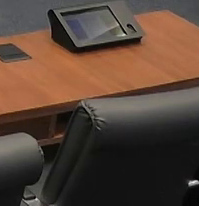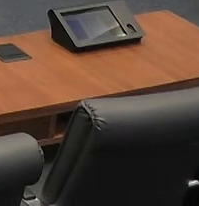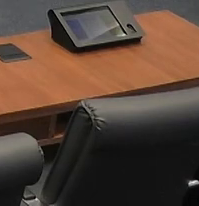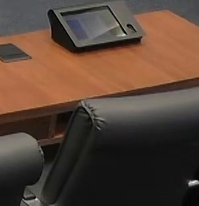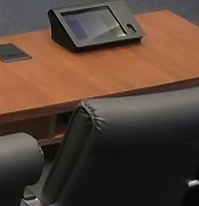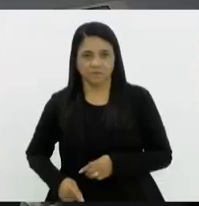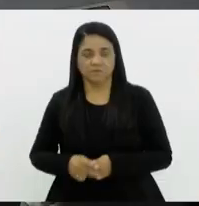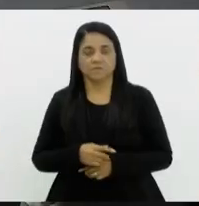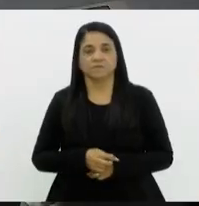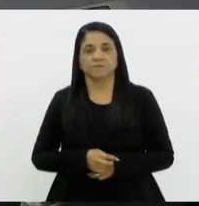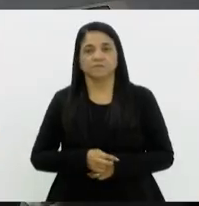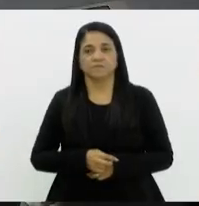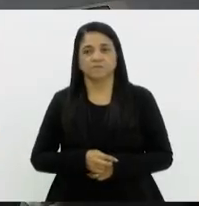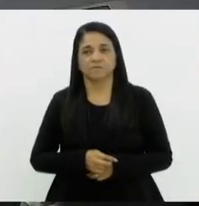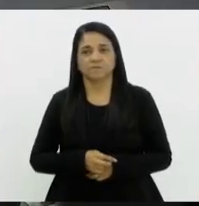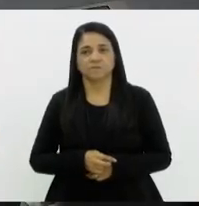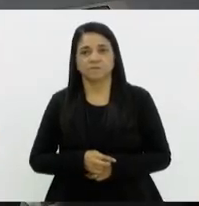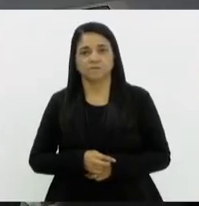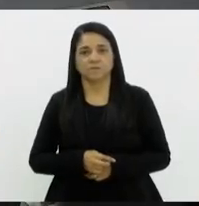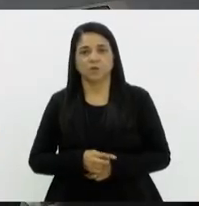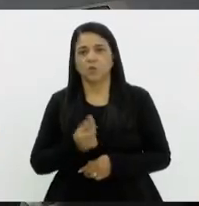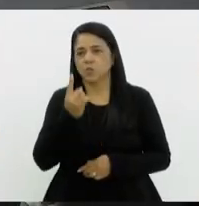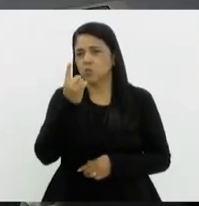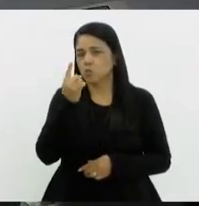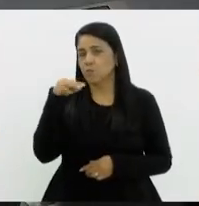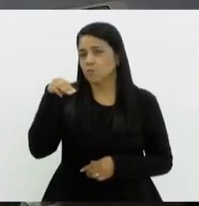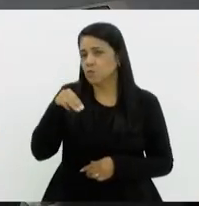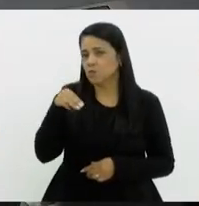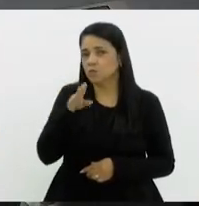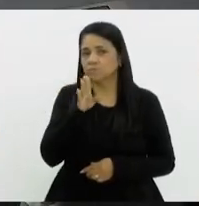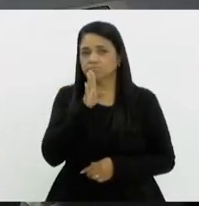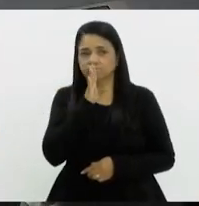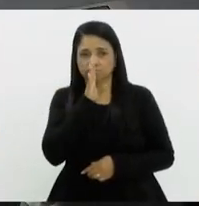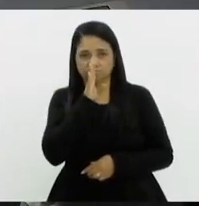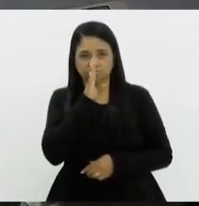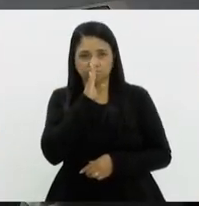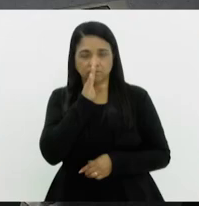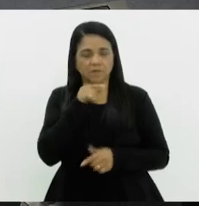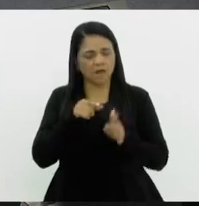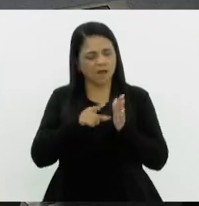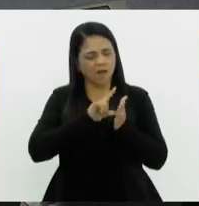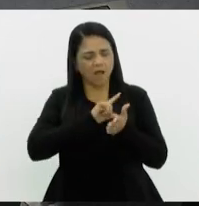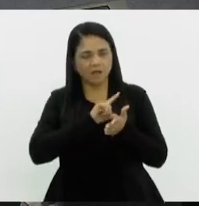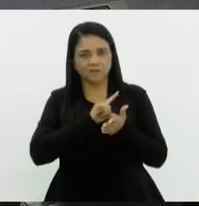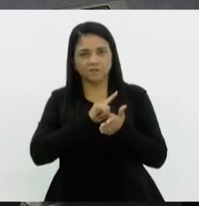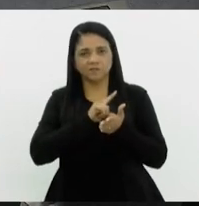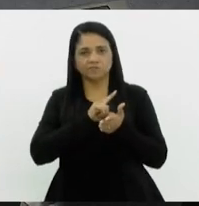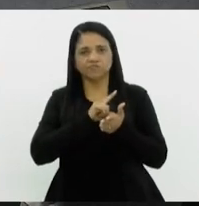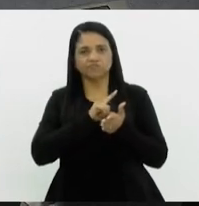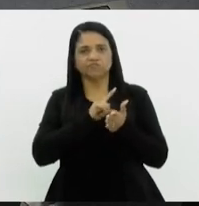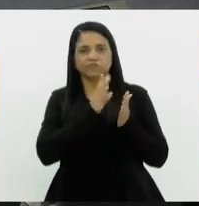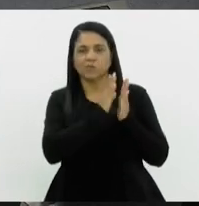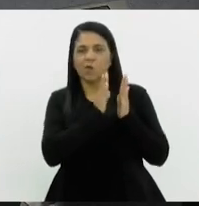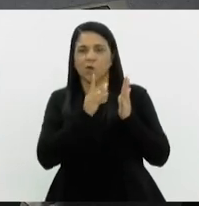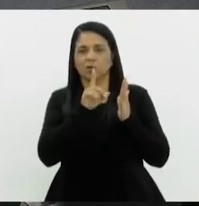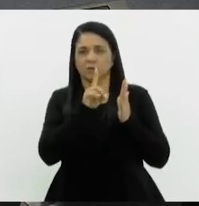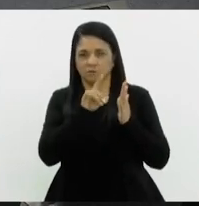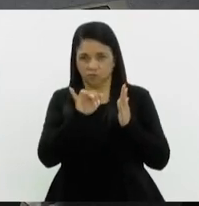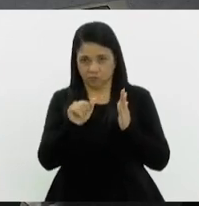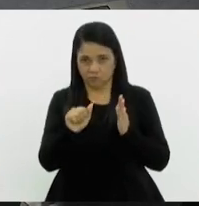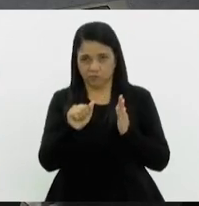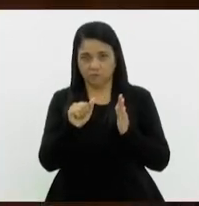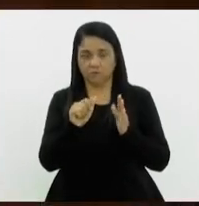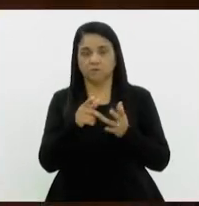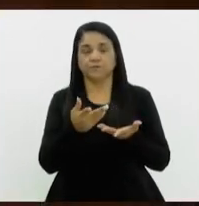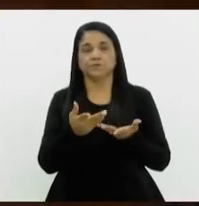a gente faça um minuto de silêncio antes do início da ordem do dia,